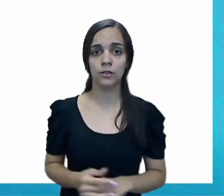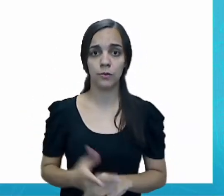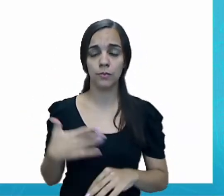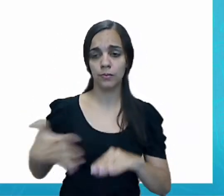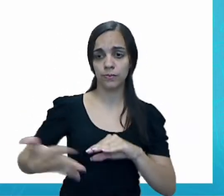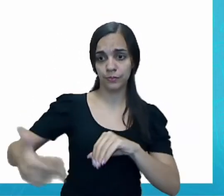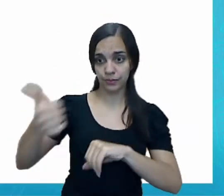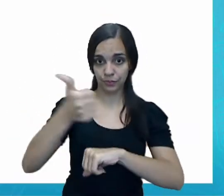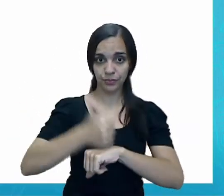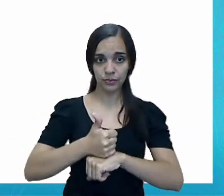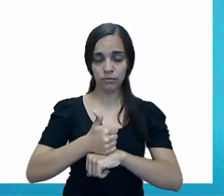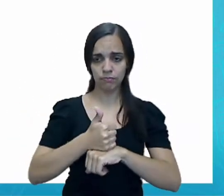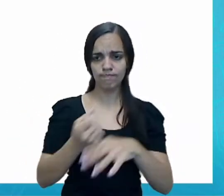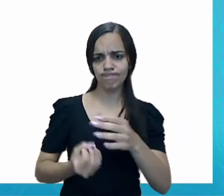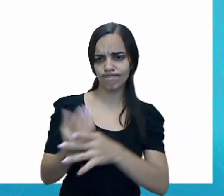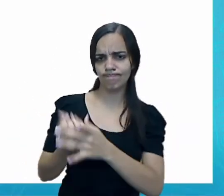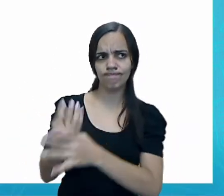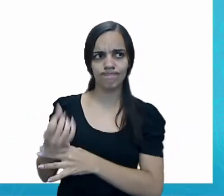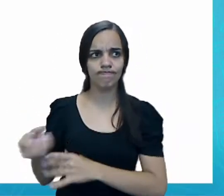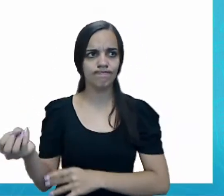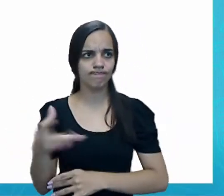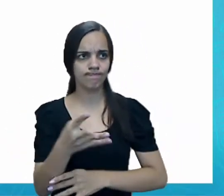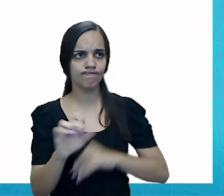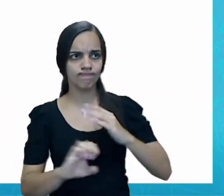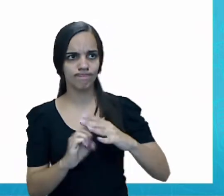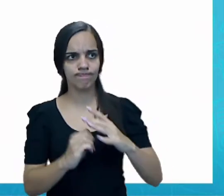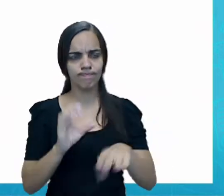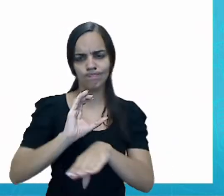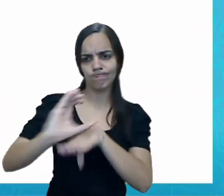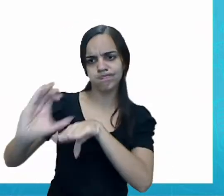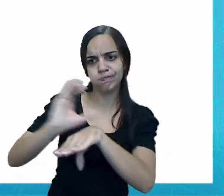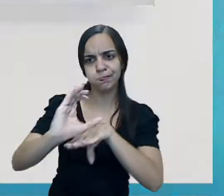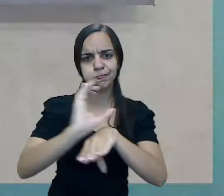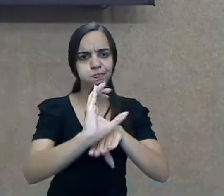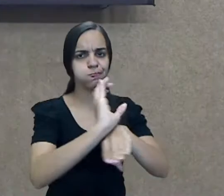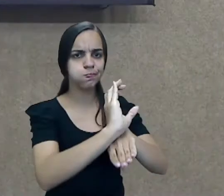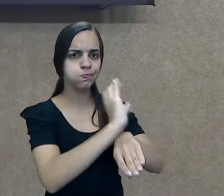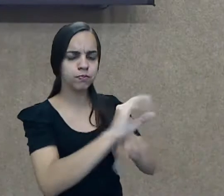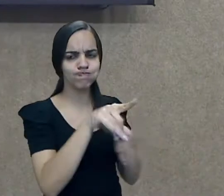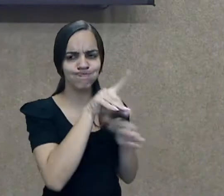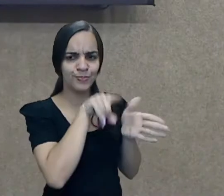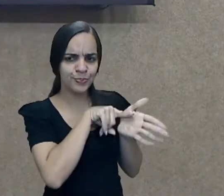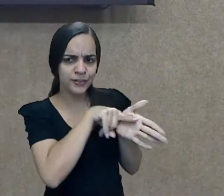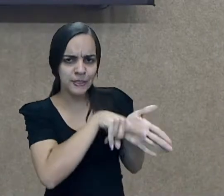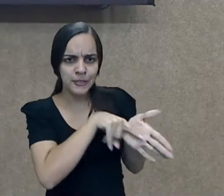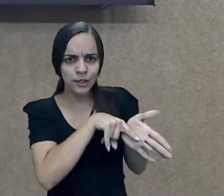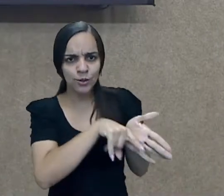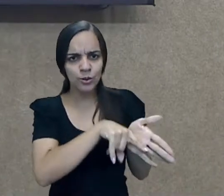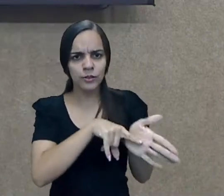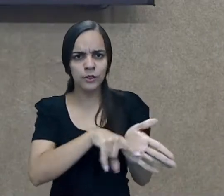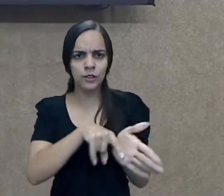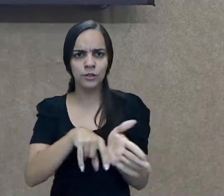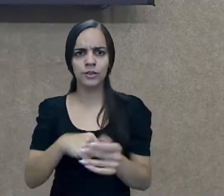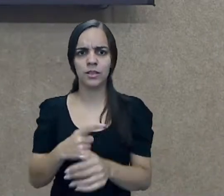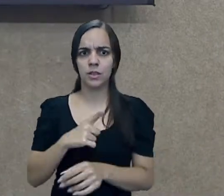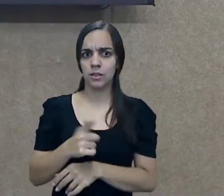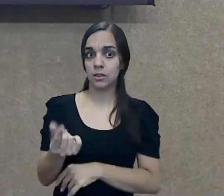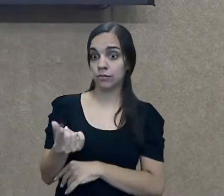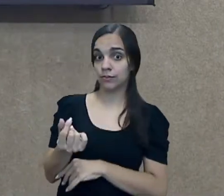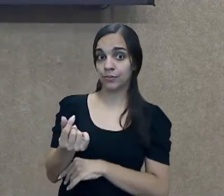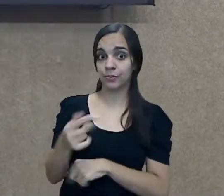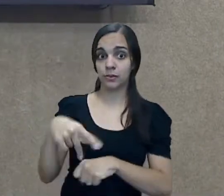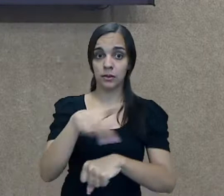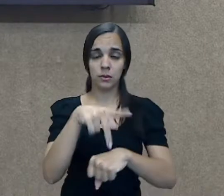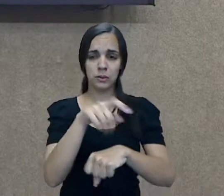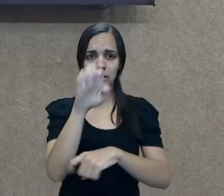Renascimento. A aplicação do capital, o dinheiro, em pesquisas científicas e o acúmulo de dinheiro em países